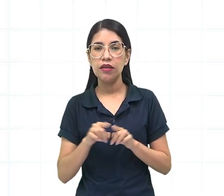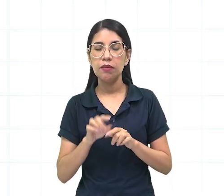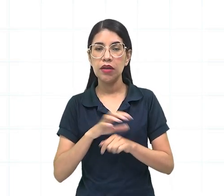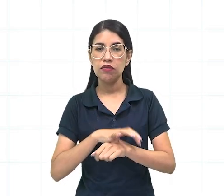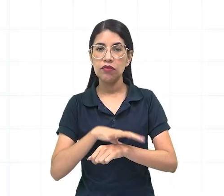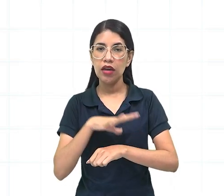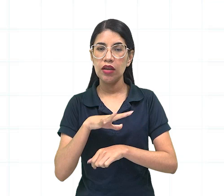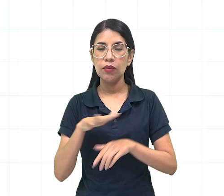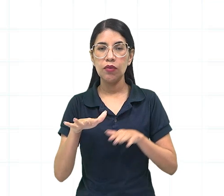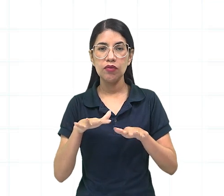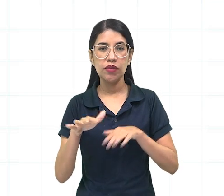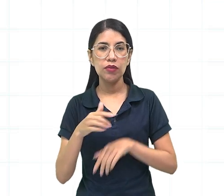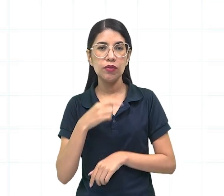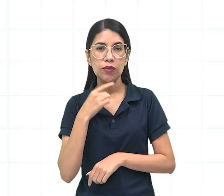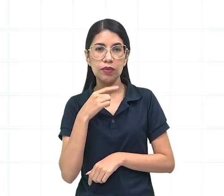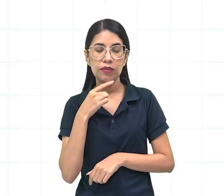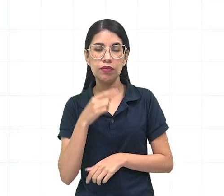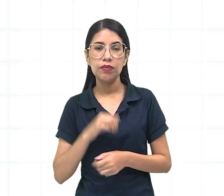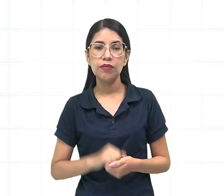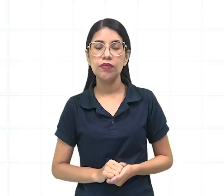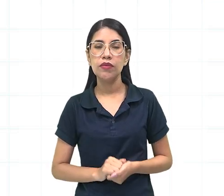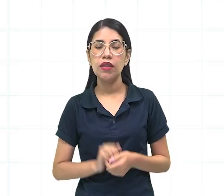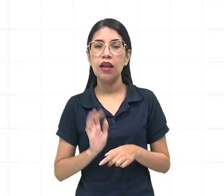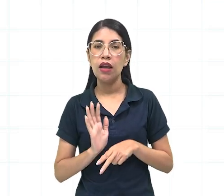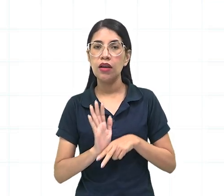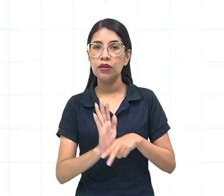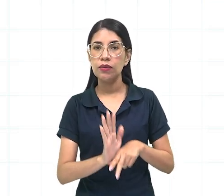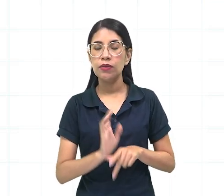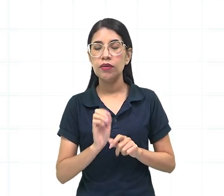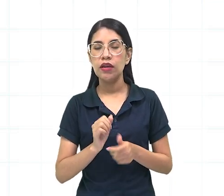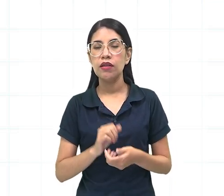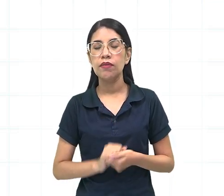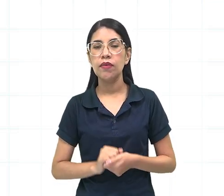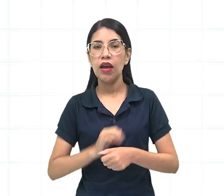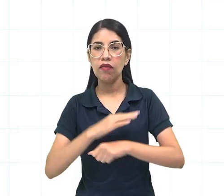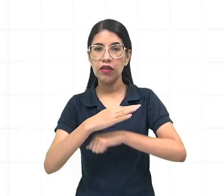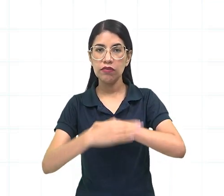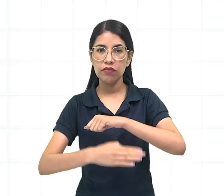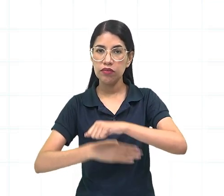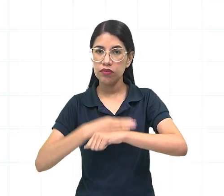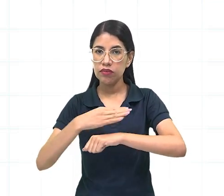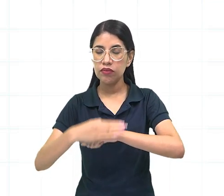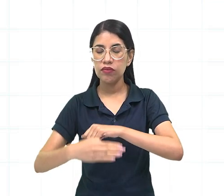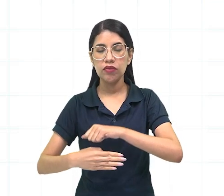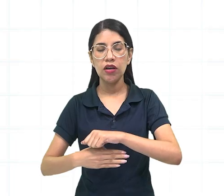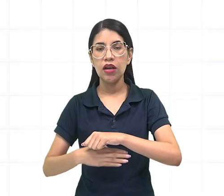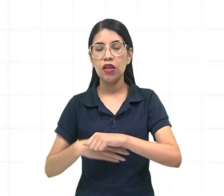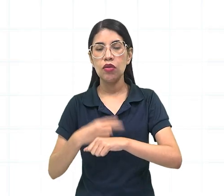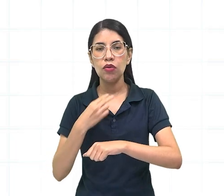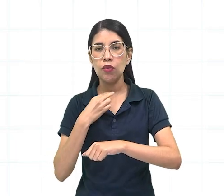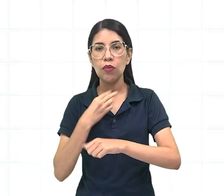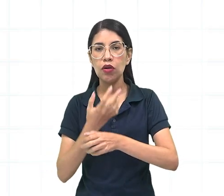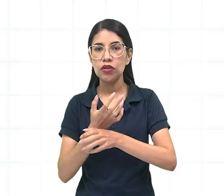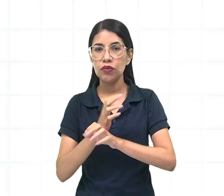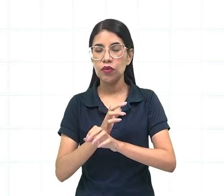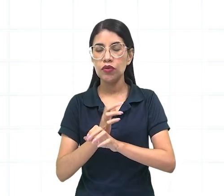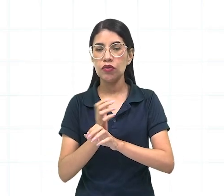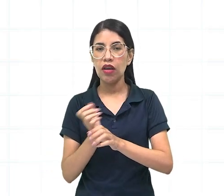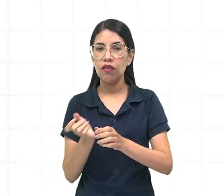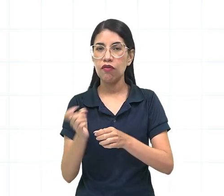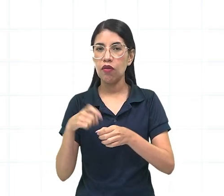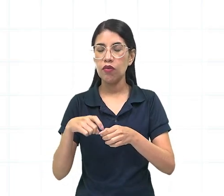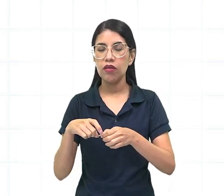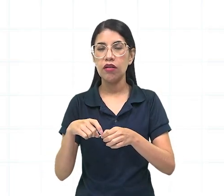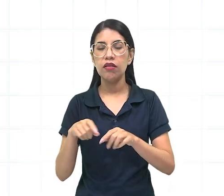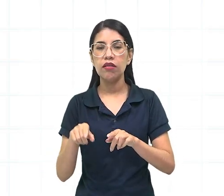a articulação. Os primeiros socorros são imobilização, não tentar reposicionar o osso,